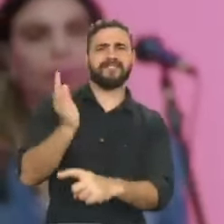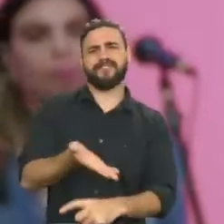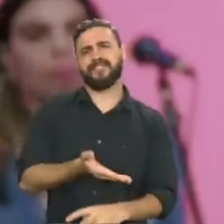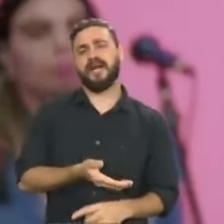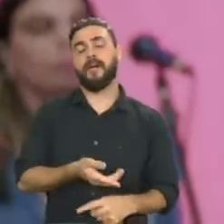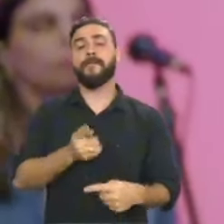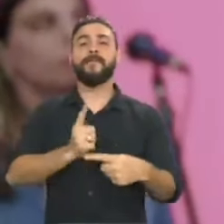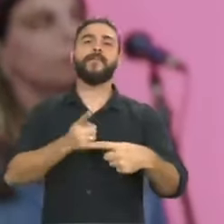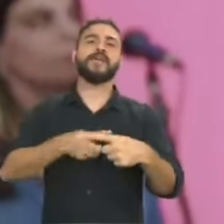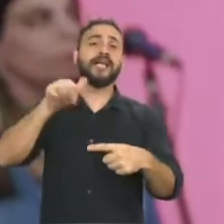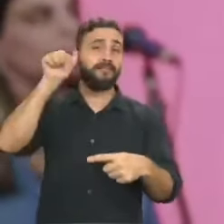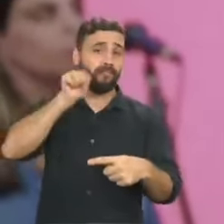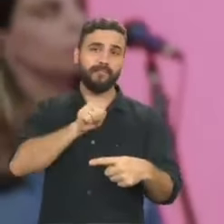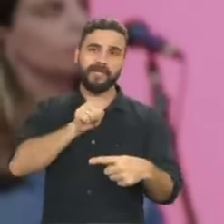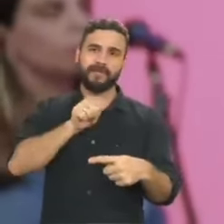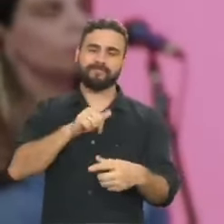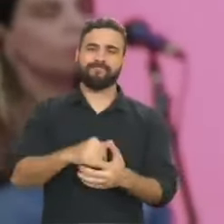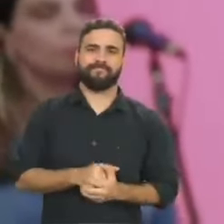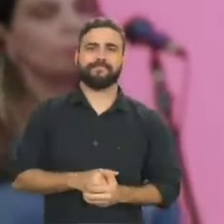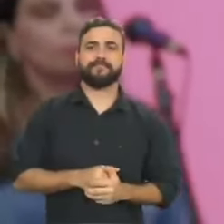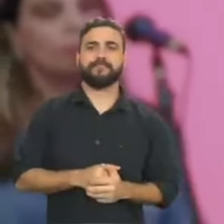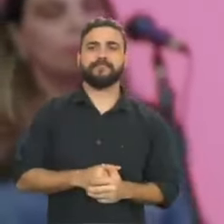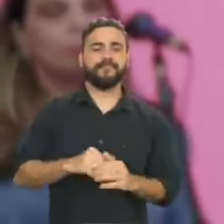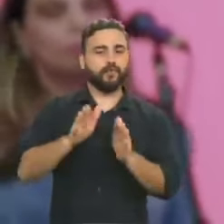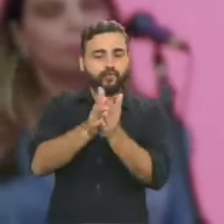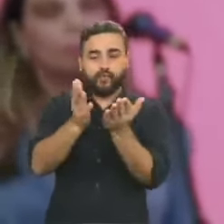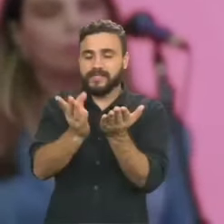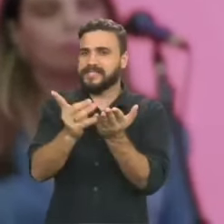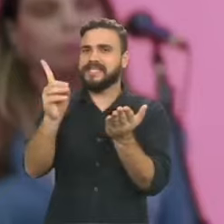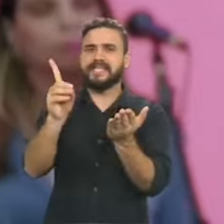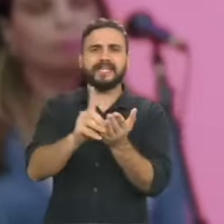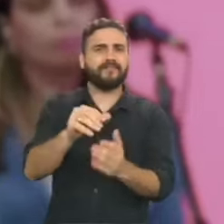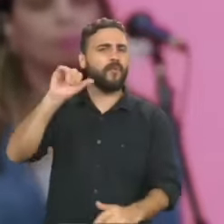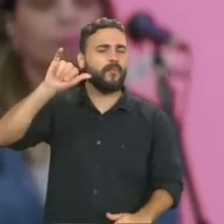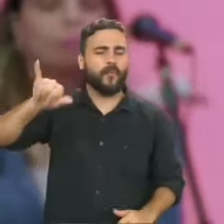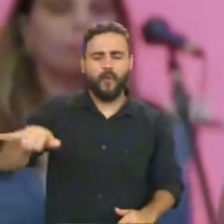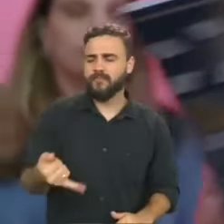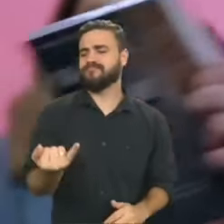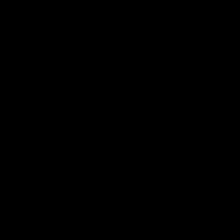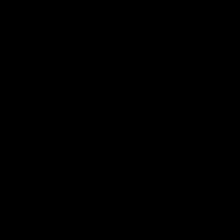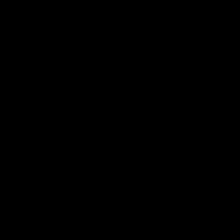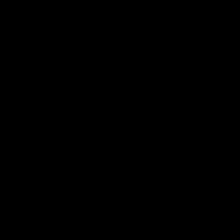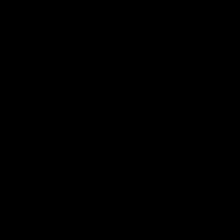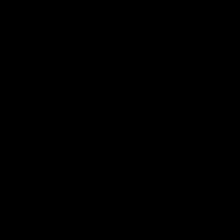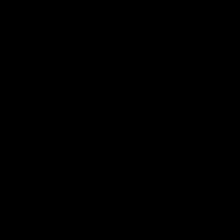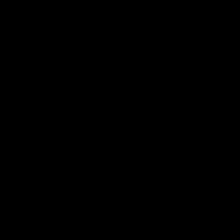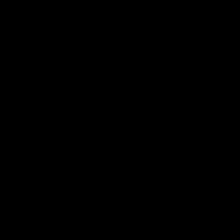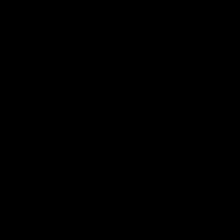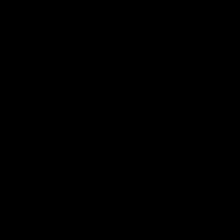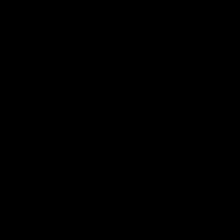ser mulher. Então é um livro que vale super a pena, Luz, Câmeras e Bacias.